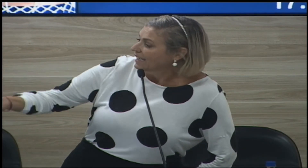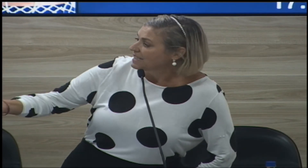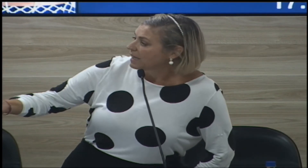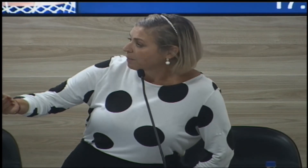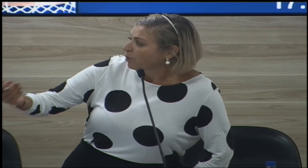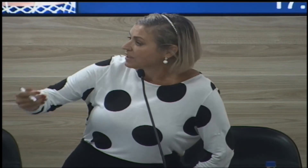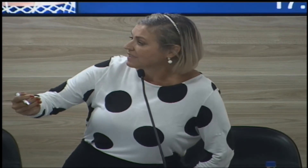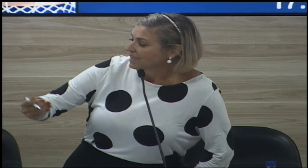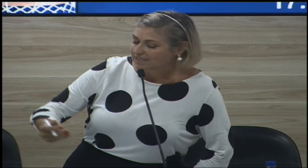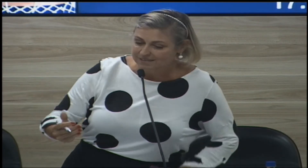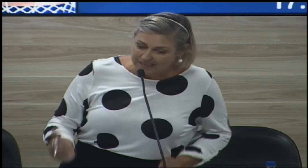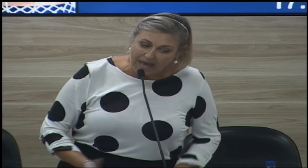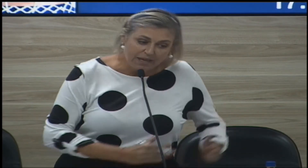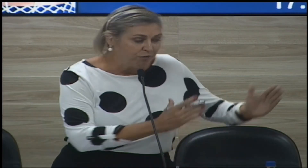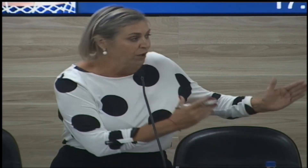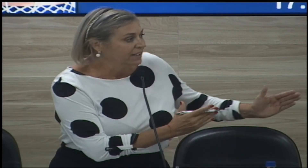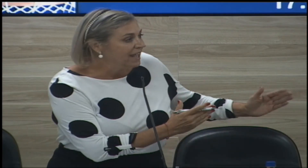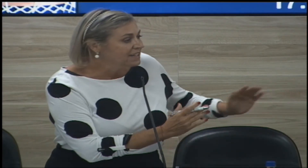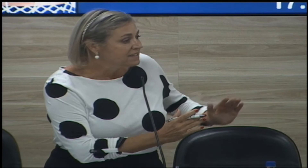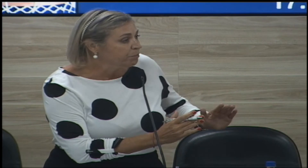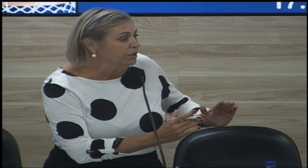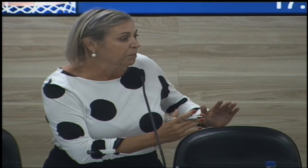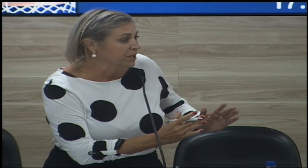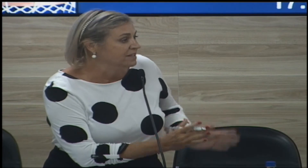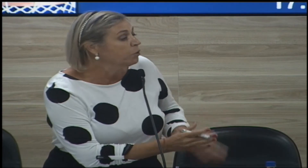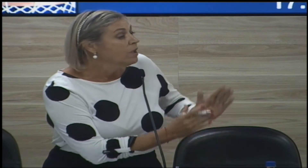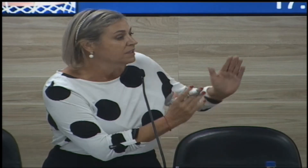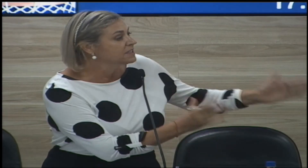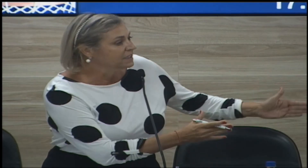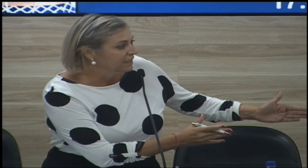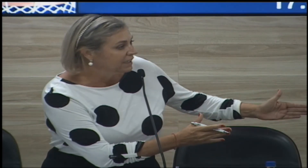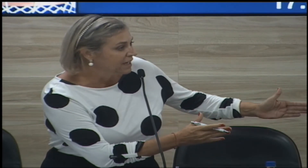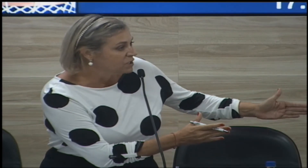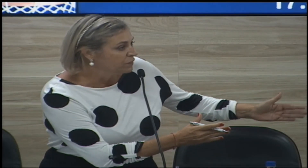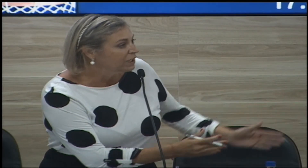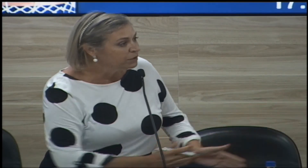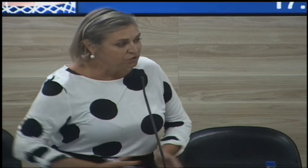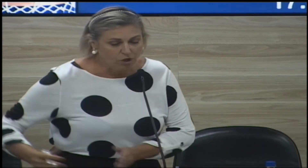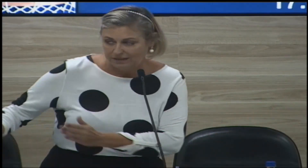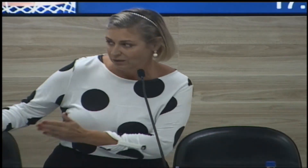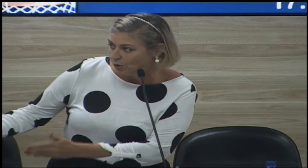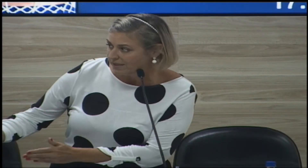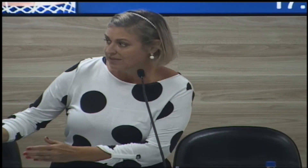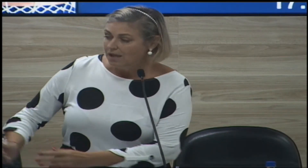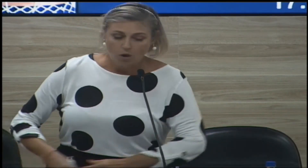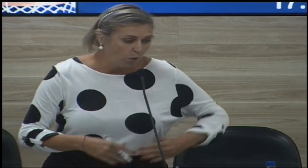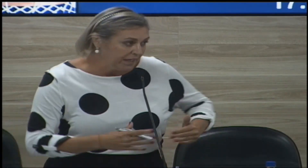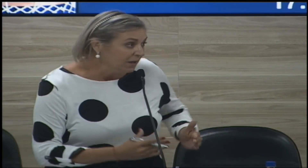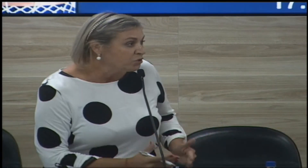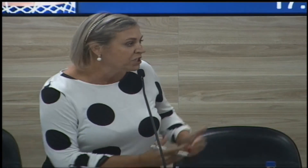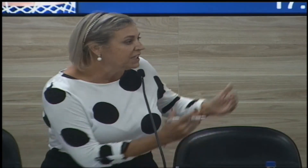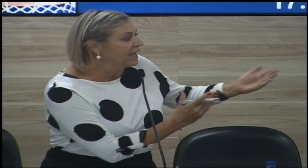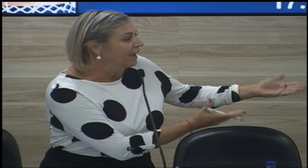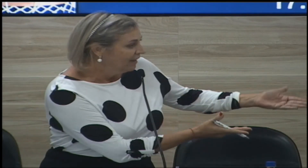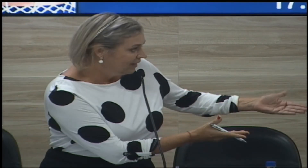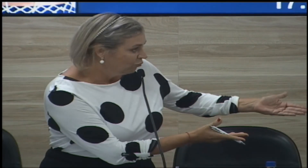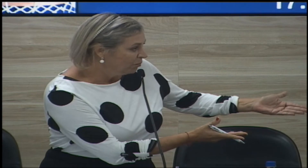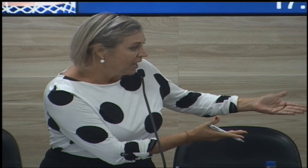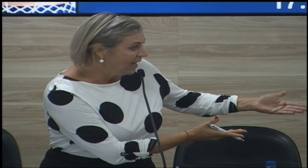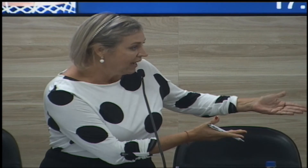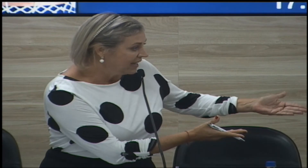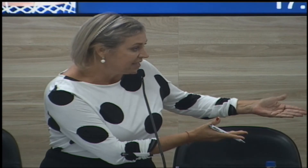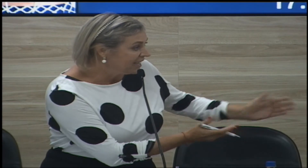a pegar o assunto e destrinchá-lo tecnicamente ou buscando informações para isso. Então, parabéns, Mi, e parabéns